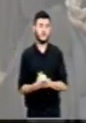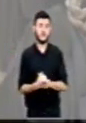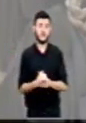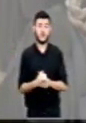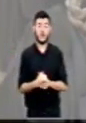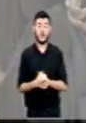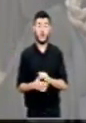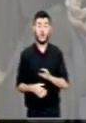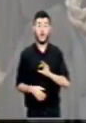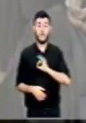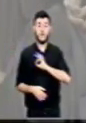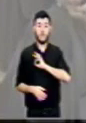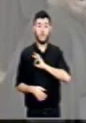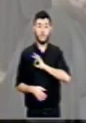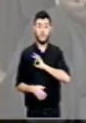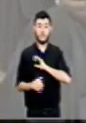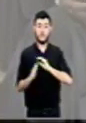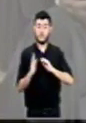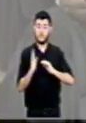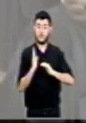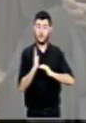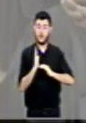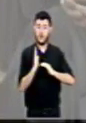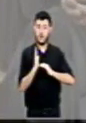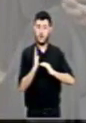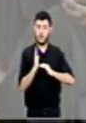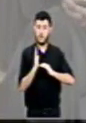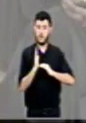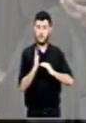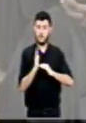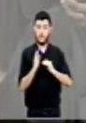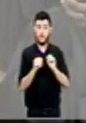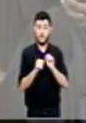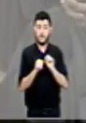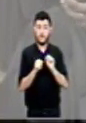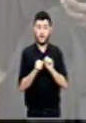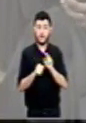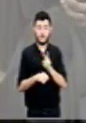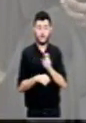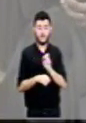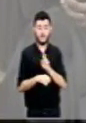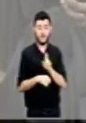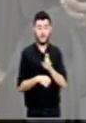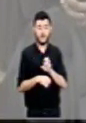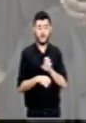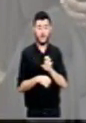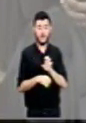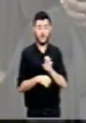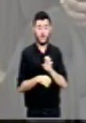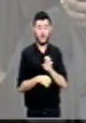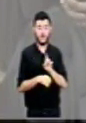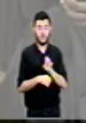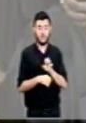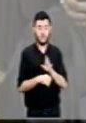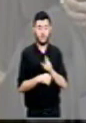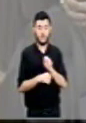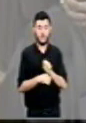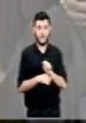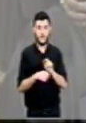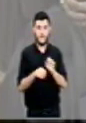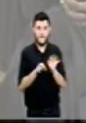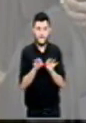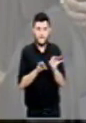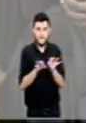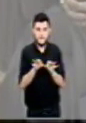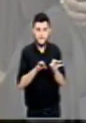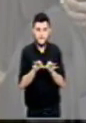Federal realiza as varreduras há muitos anos, inclusive em cooperação com outros órgãos da República. E todo esse